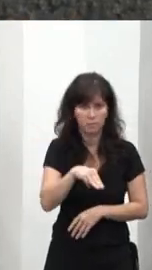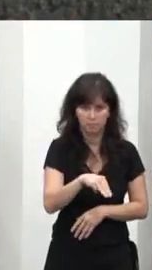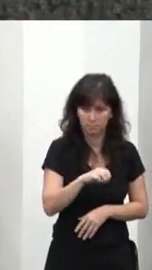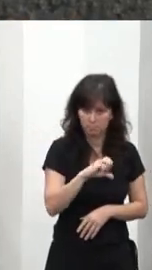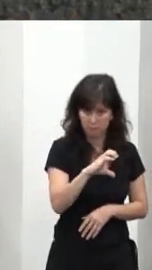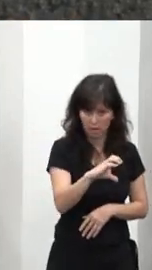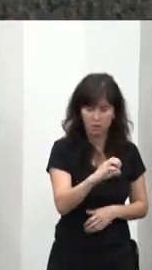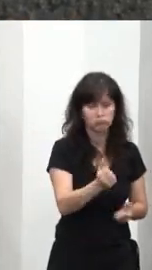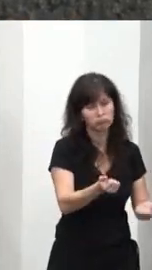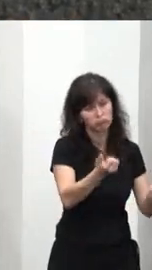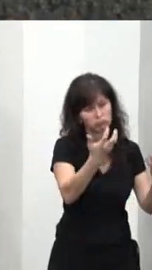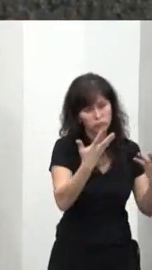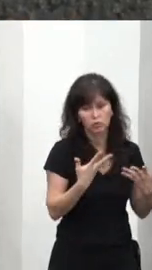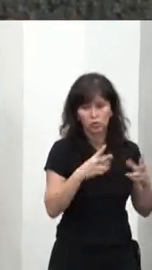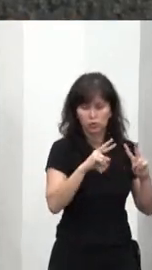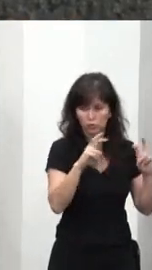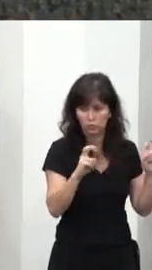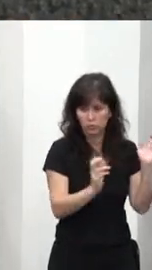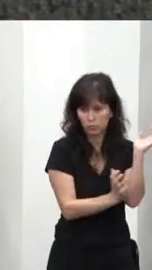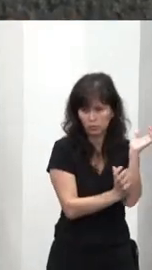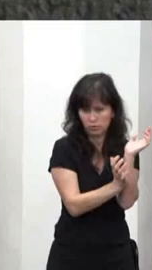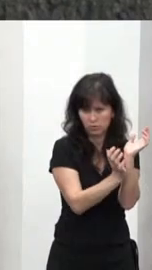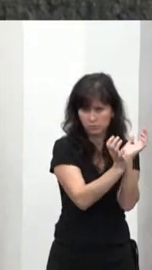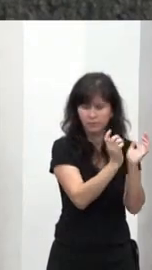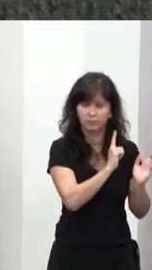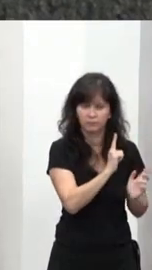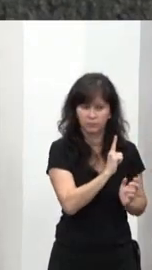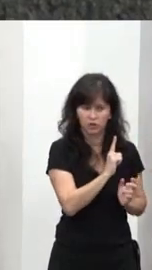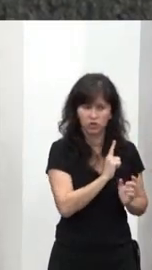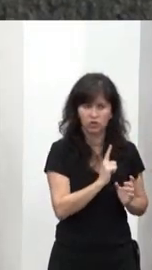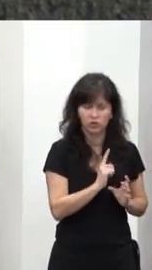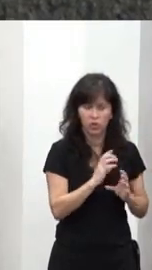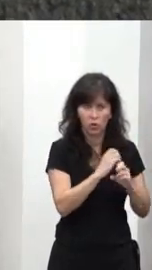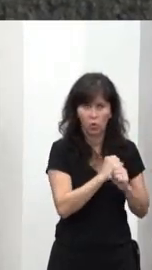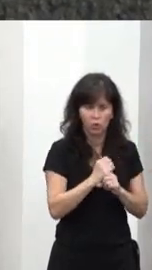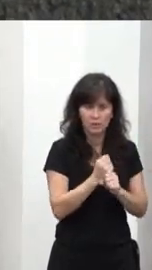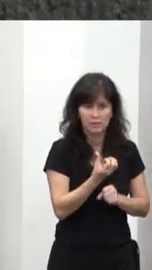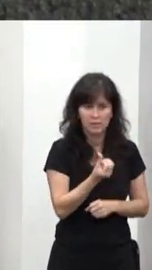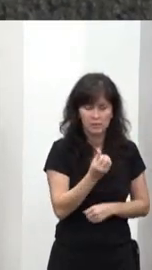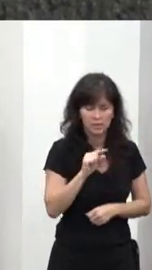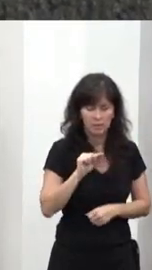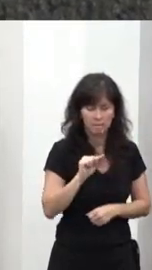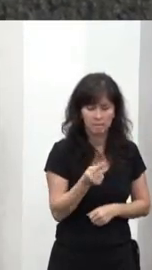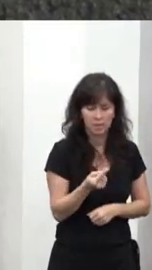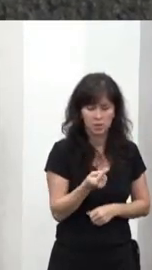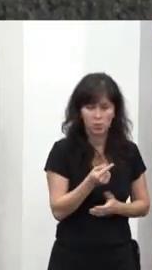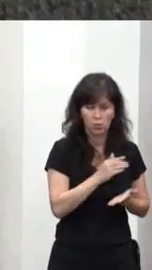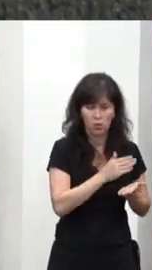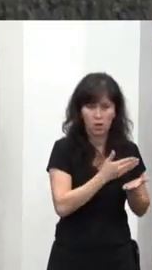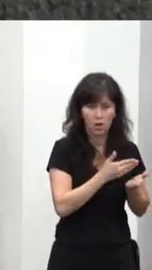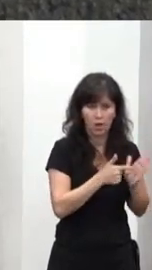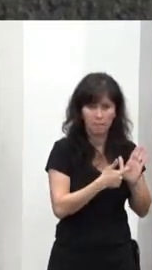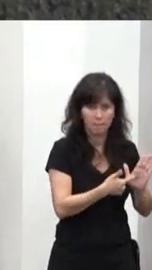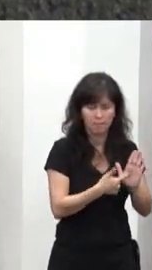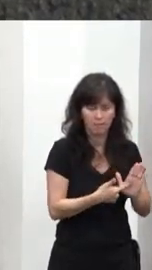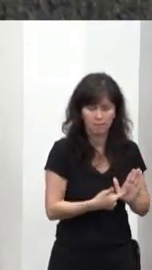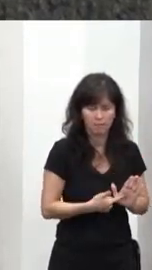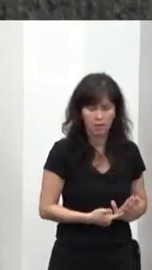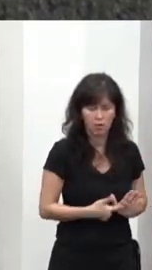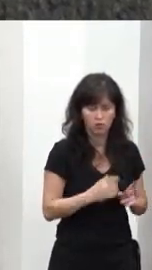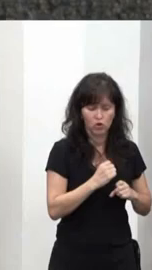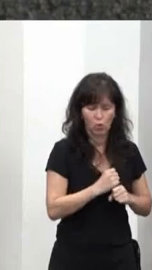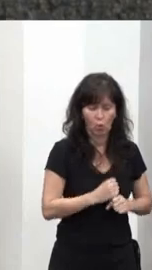teve as contas que dá 60 mil prestações de contas por ano e o MEC consegue avaliar 3000